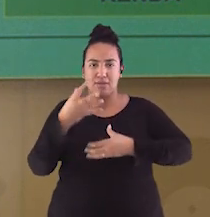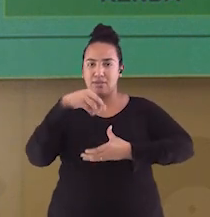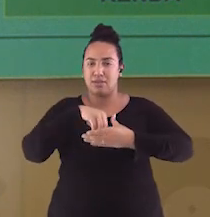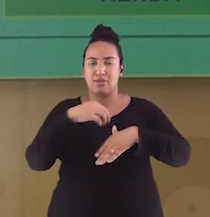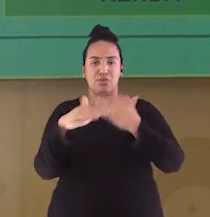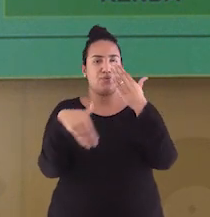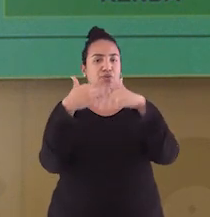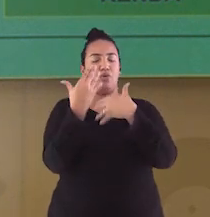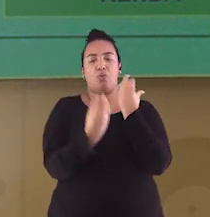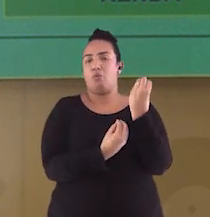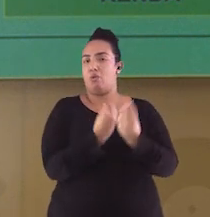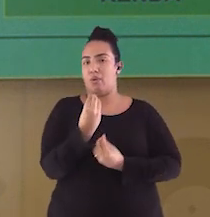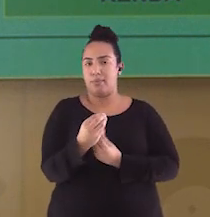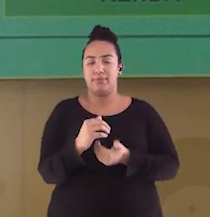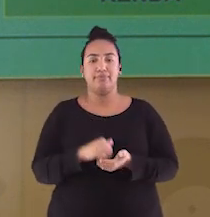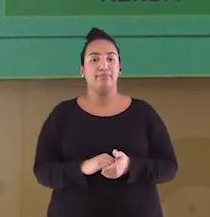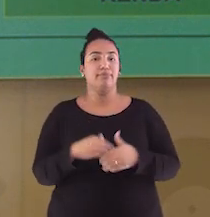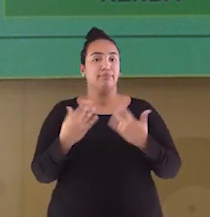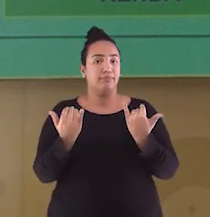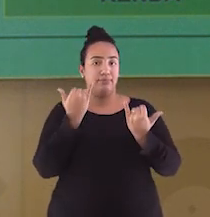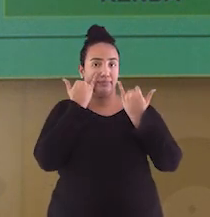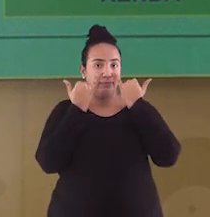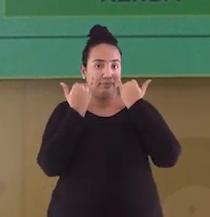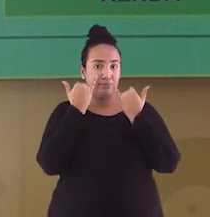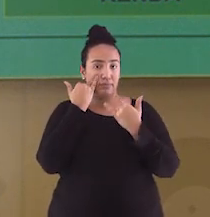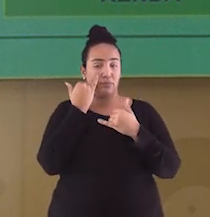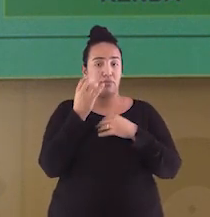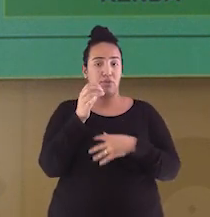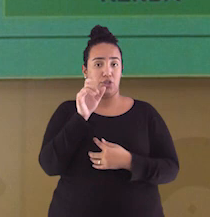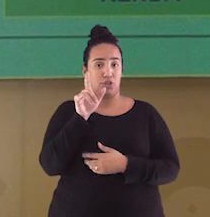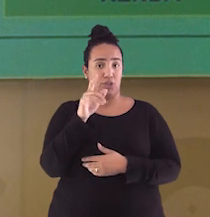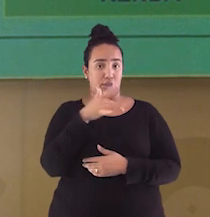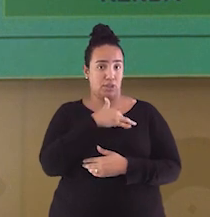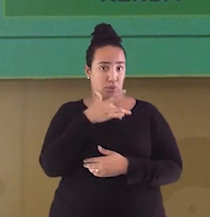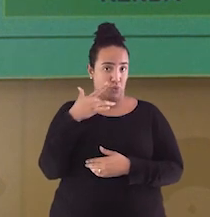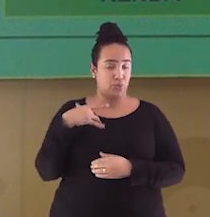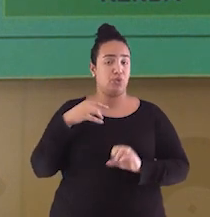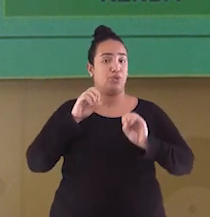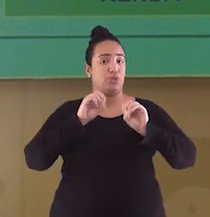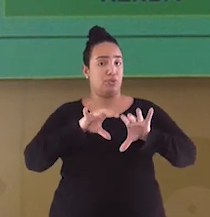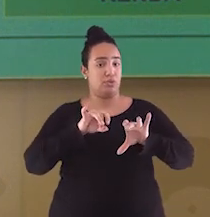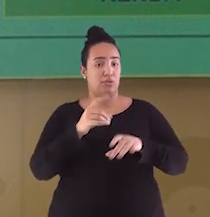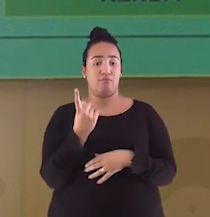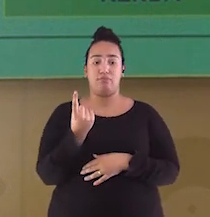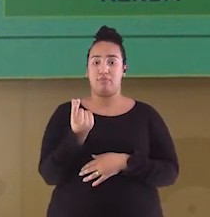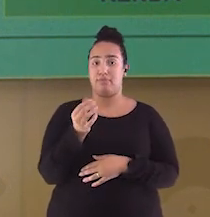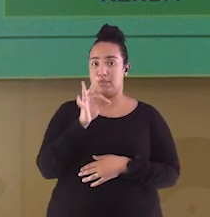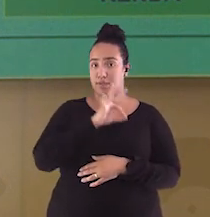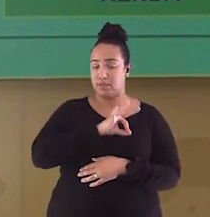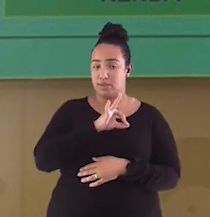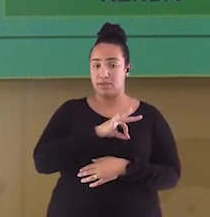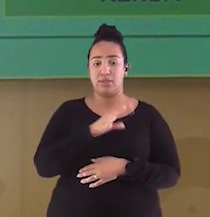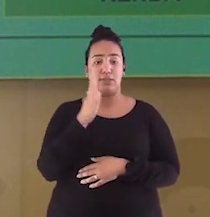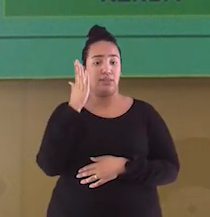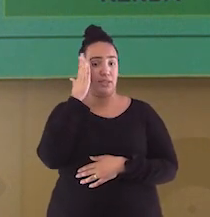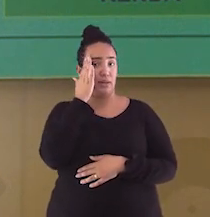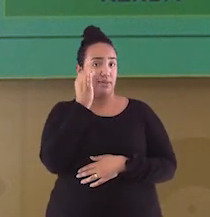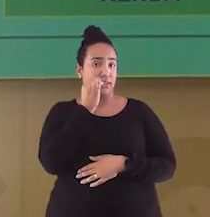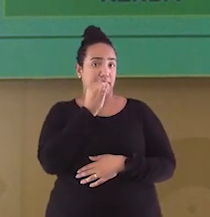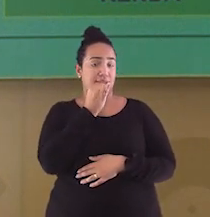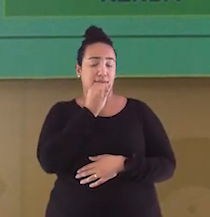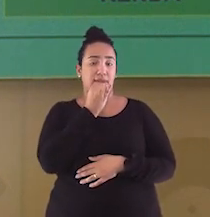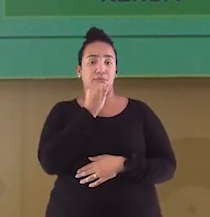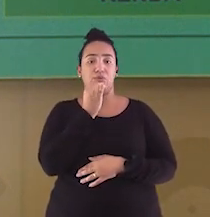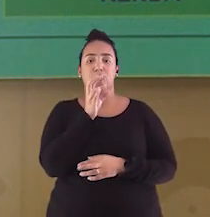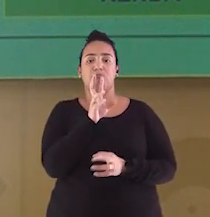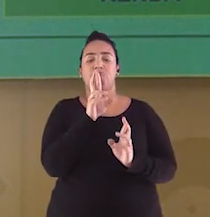países, baseado nos dados gerais de saúde, educação e renda, em que se leva em conta a expectativa de vida